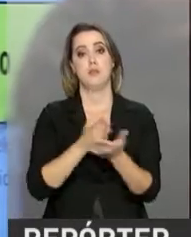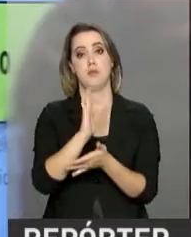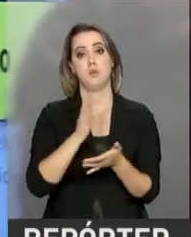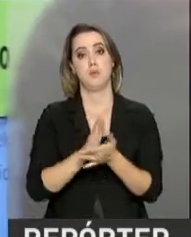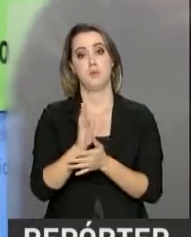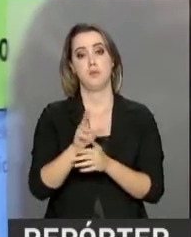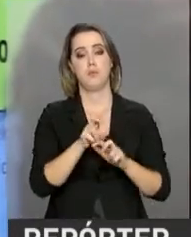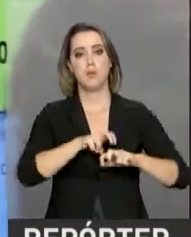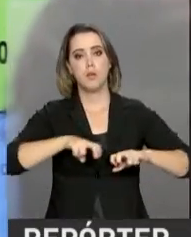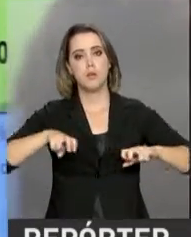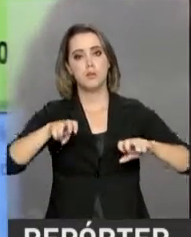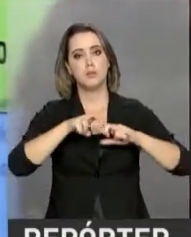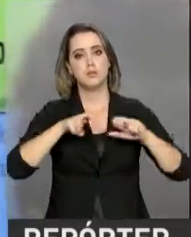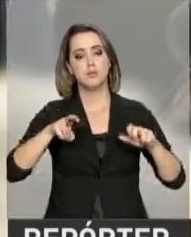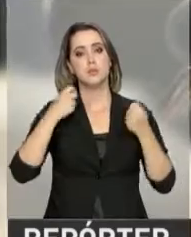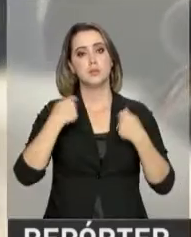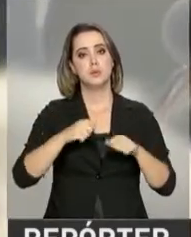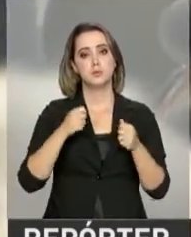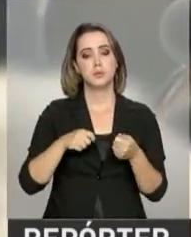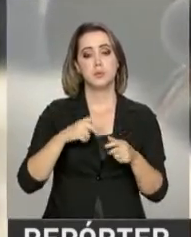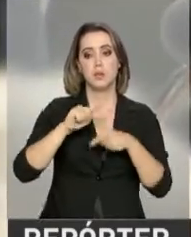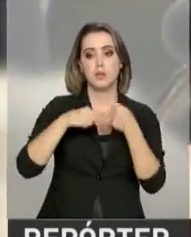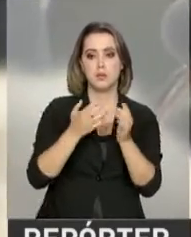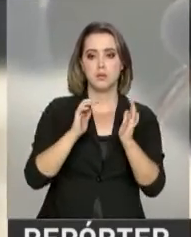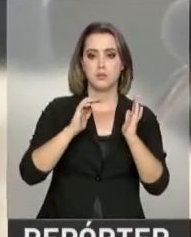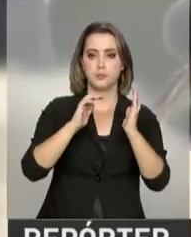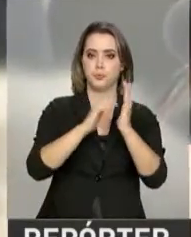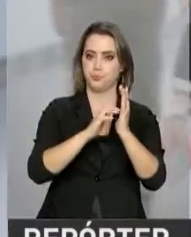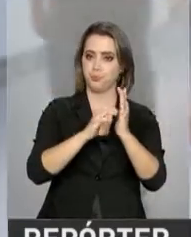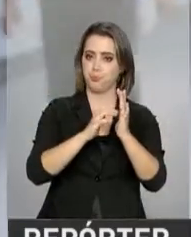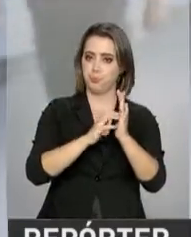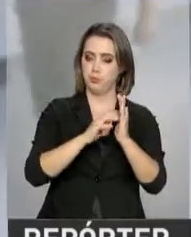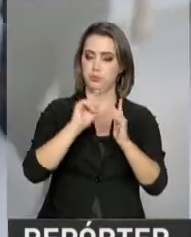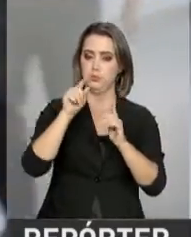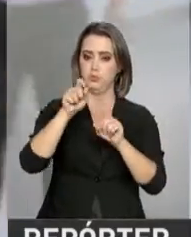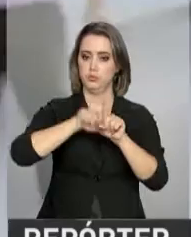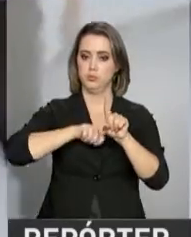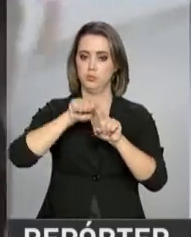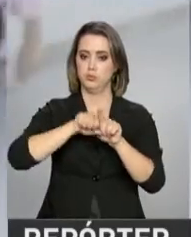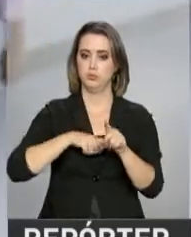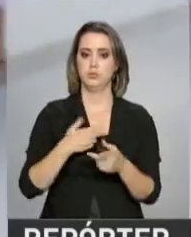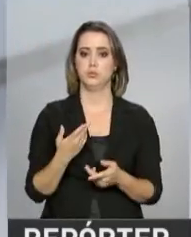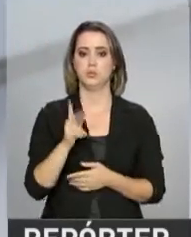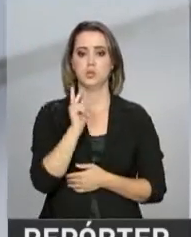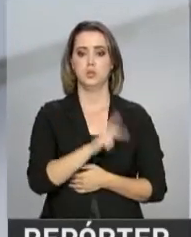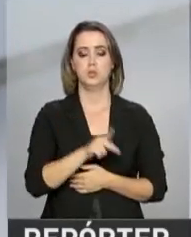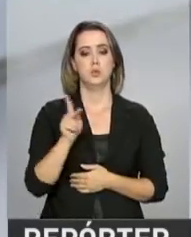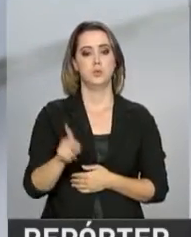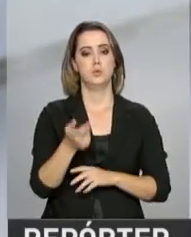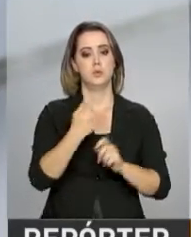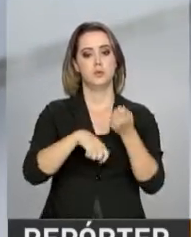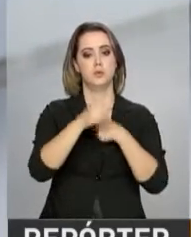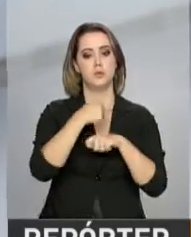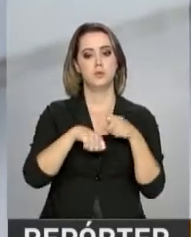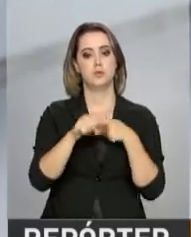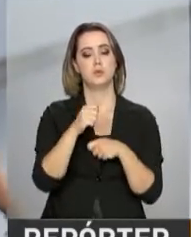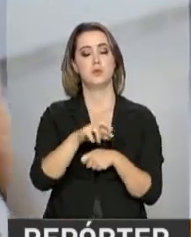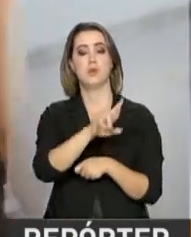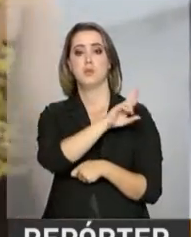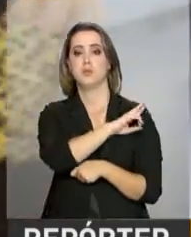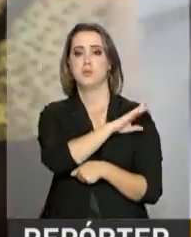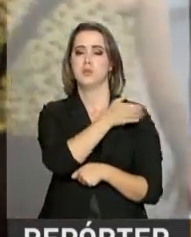pelo plenário da Casa, deve seguir para o Senado Federal no mês que vem. Professores, economistas, representantes do governo federal